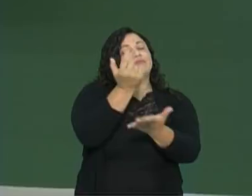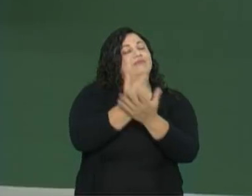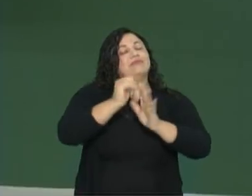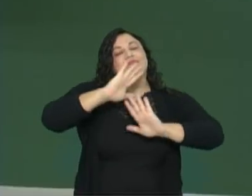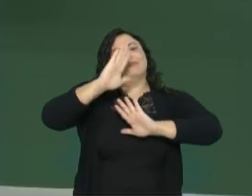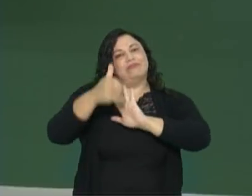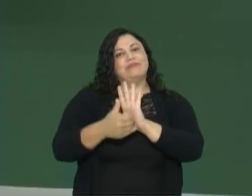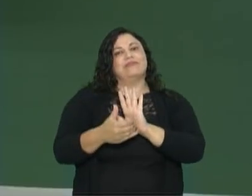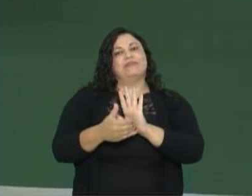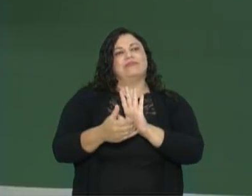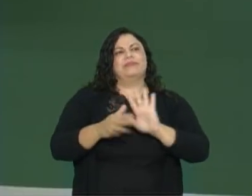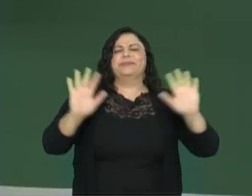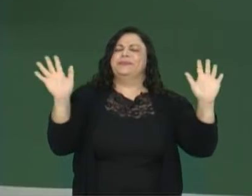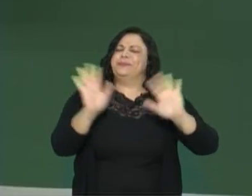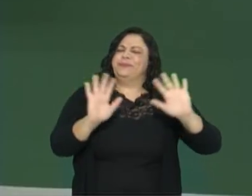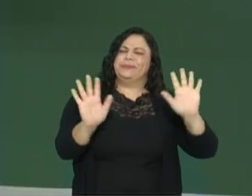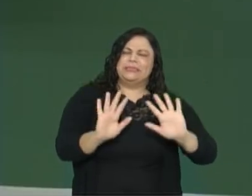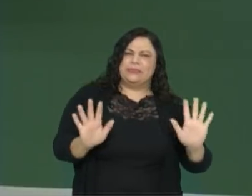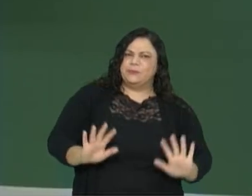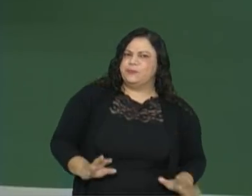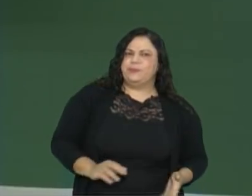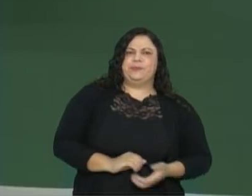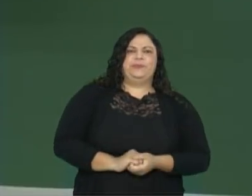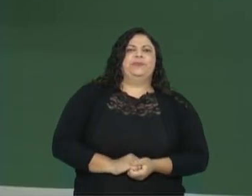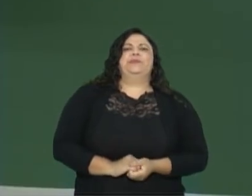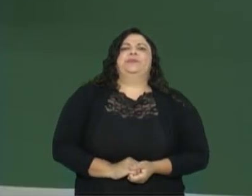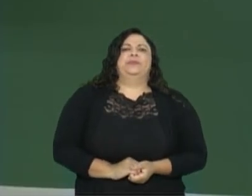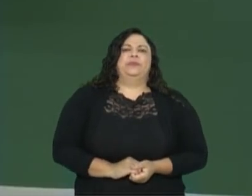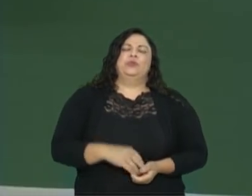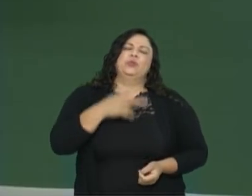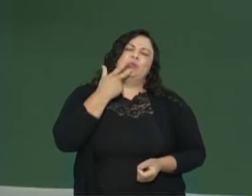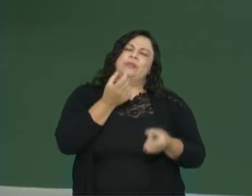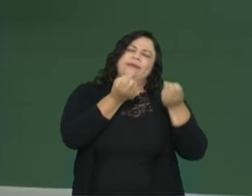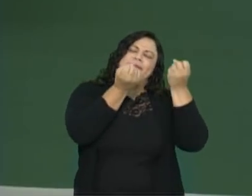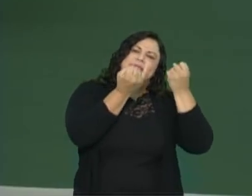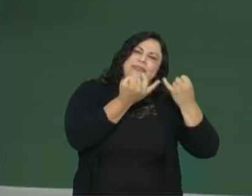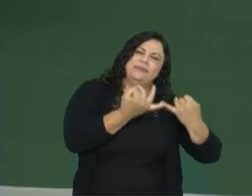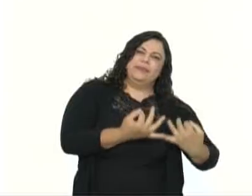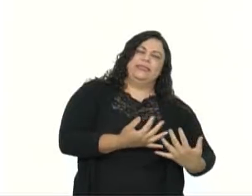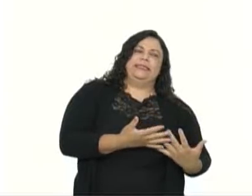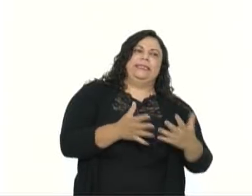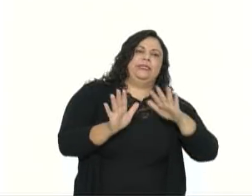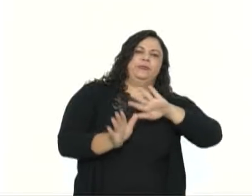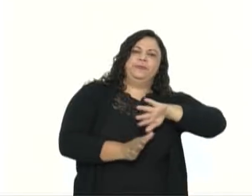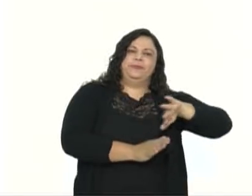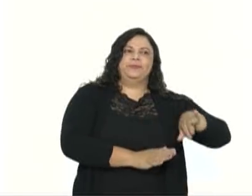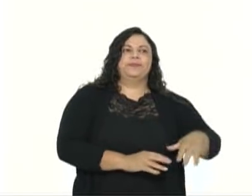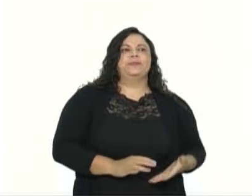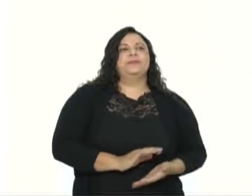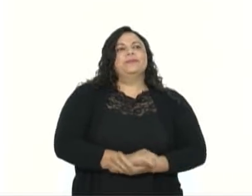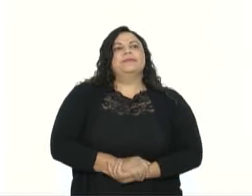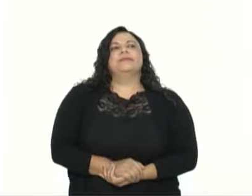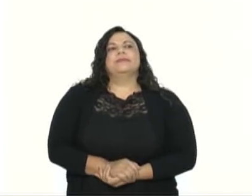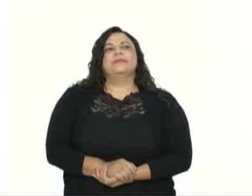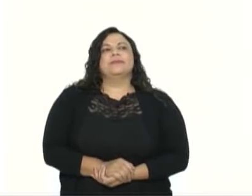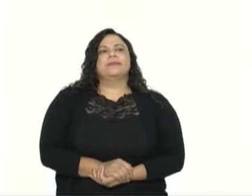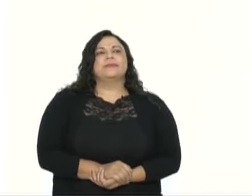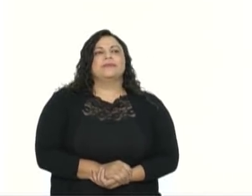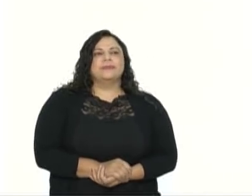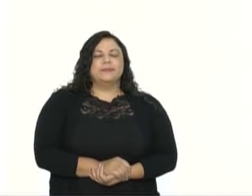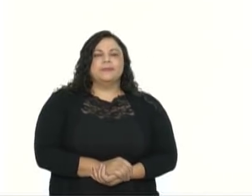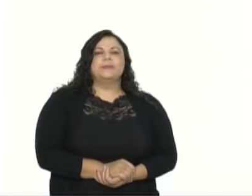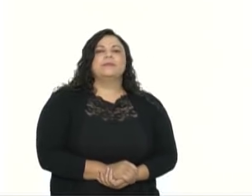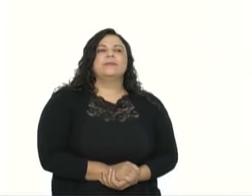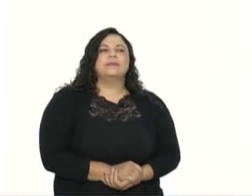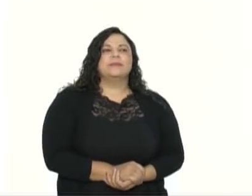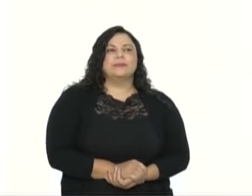Então não faz sentido nenhum o povo dizer aquilo que é dito sobre o nióbio. Continuando, ligas de grau vácuo. Sua maior utilização